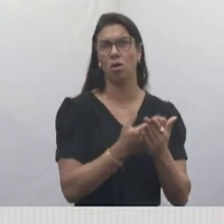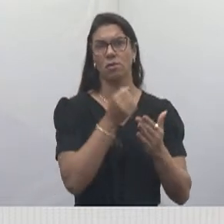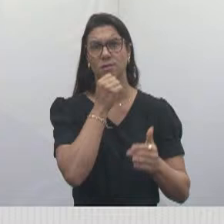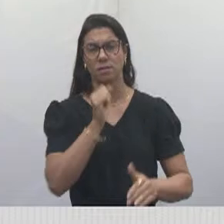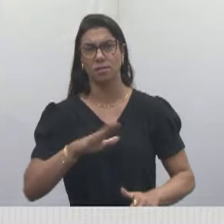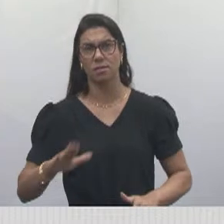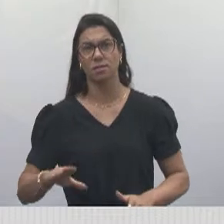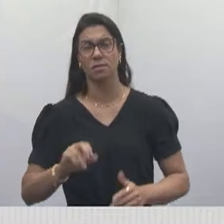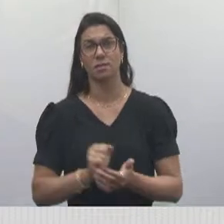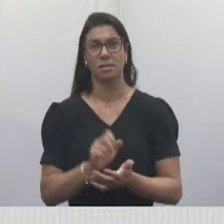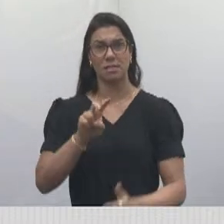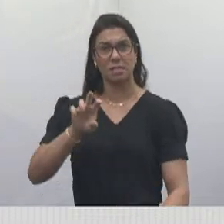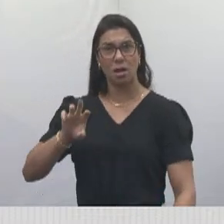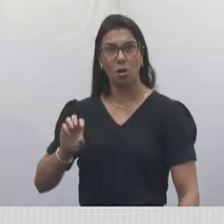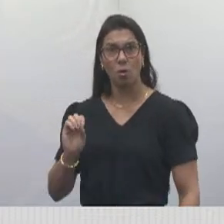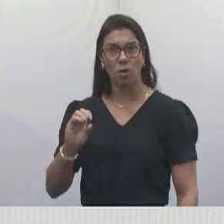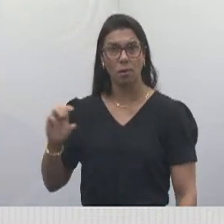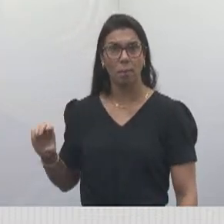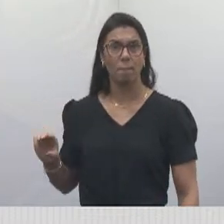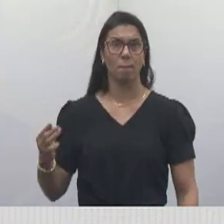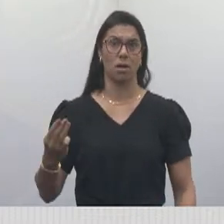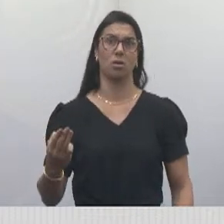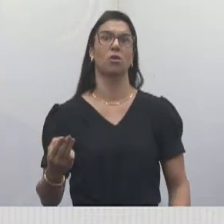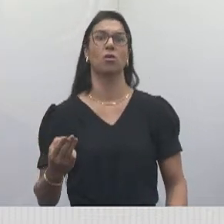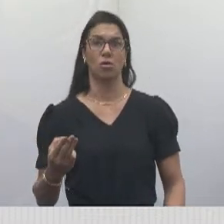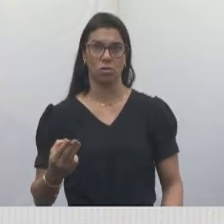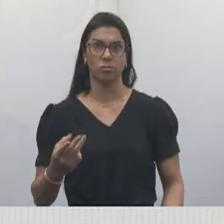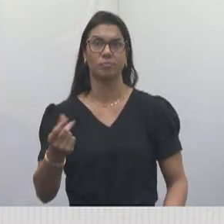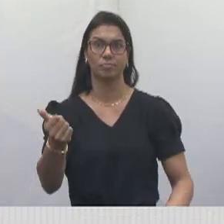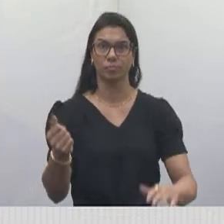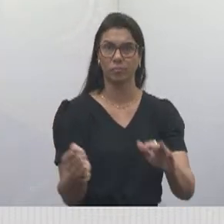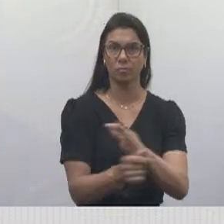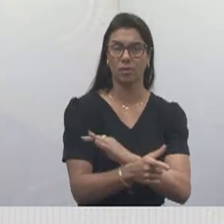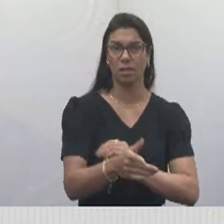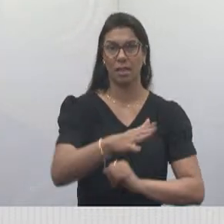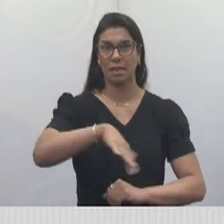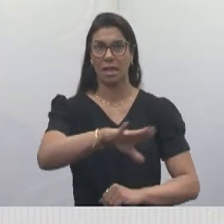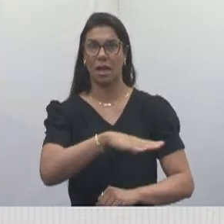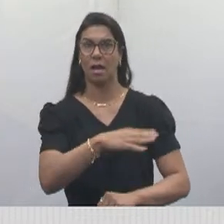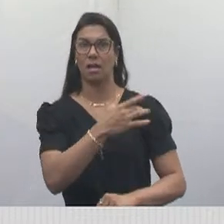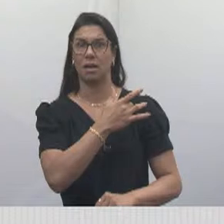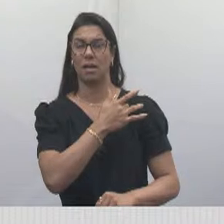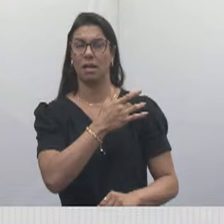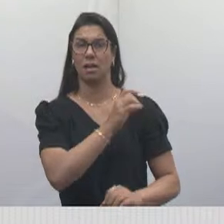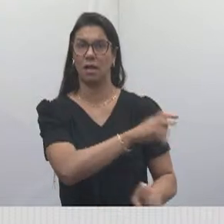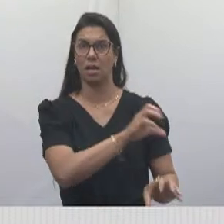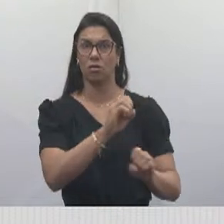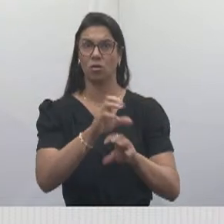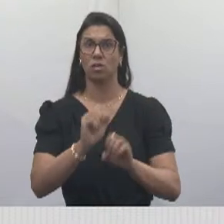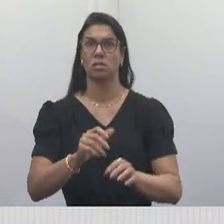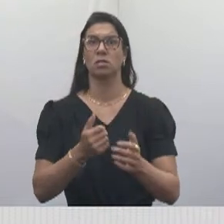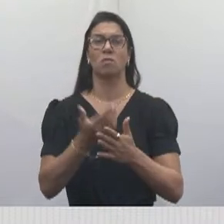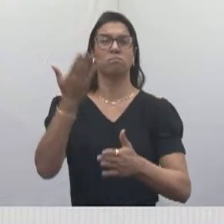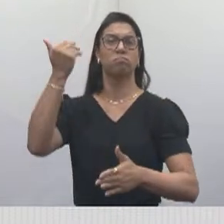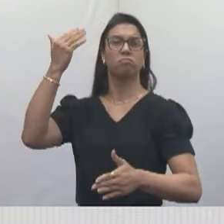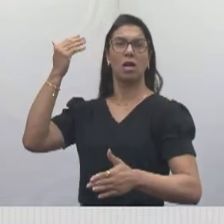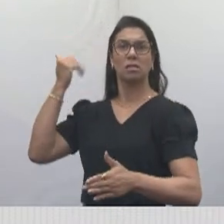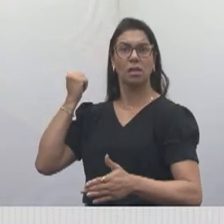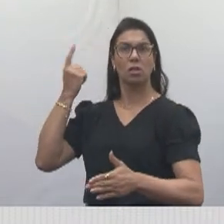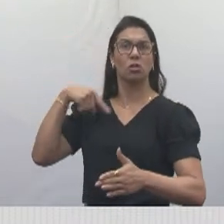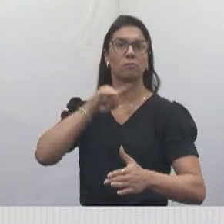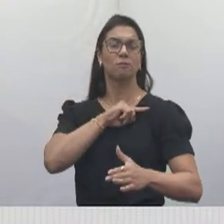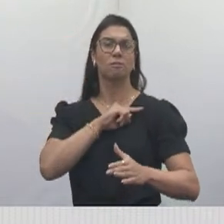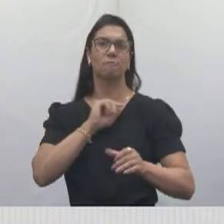Esses cerca de 50 milhões que não foi necessário na educação em 2020 e 2021, geraram para o